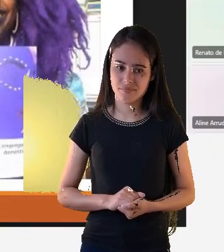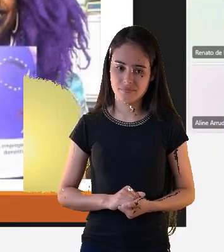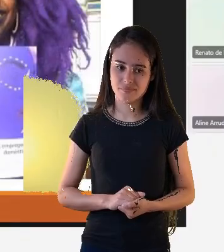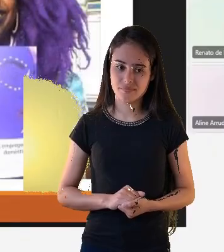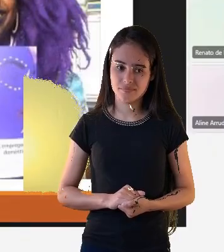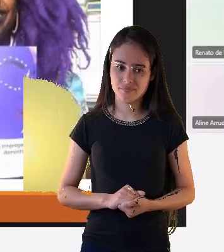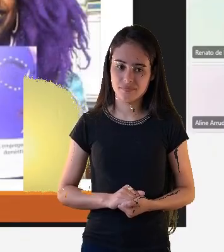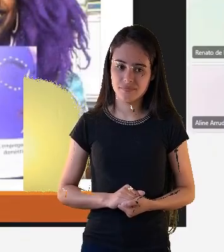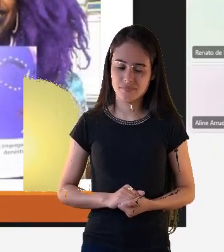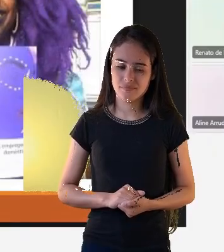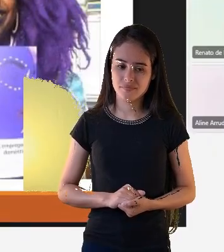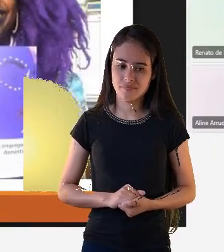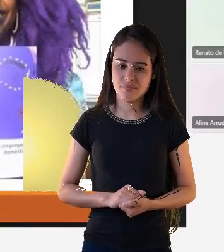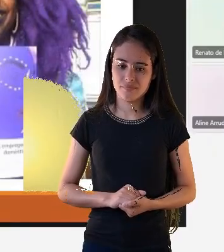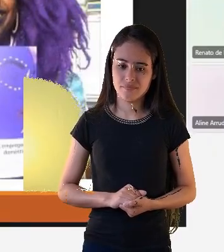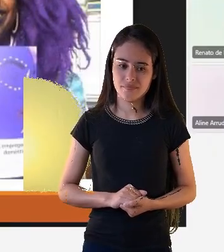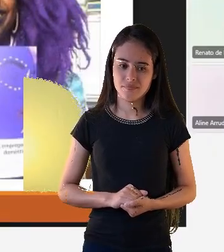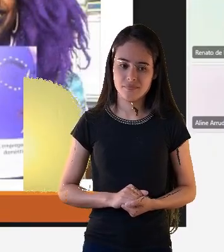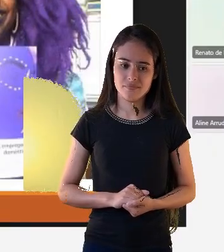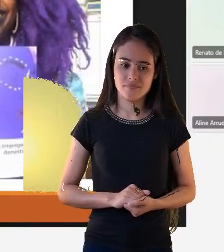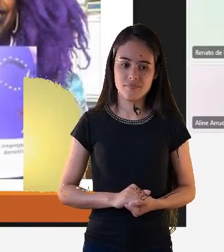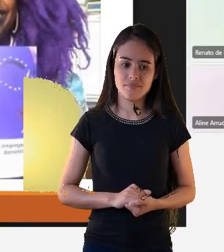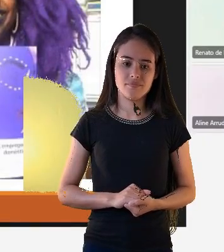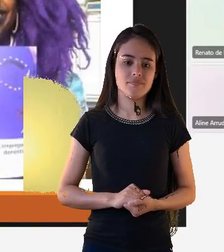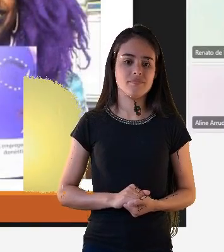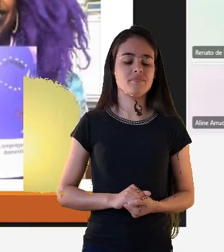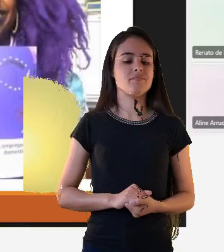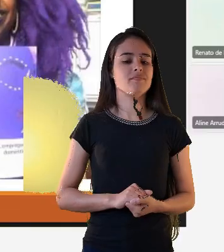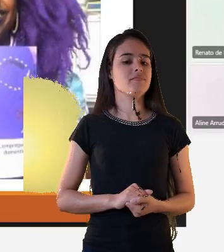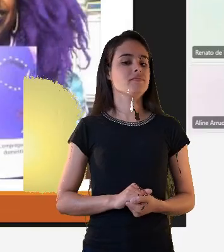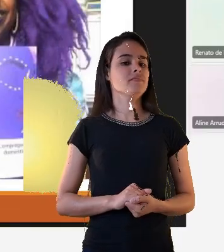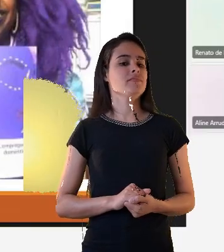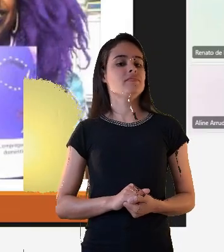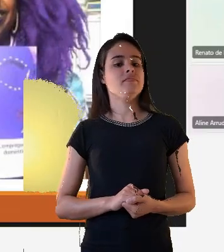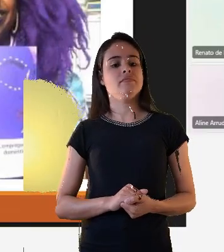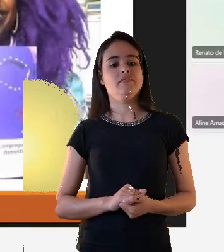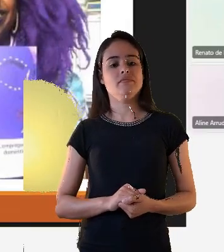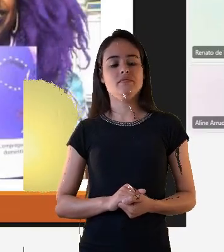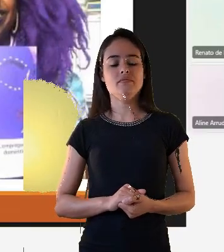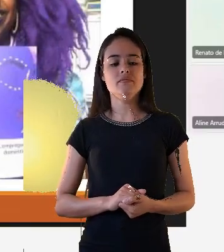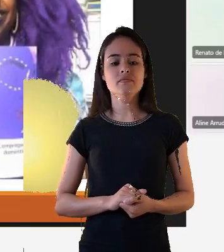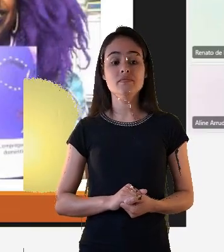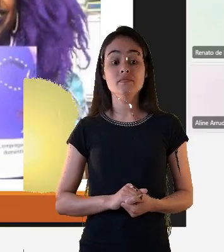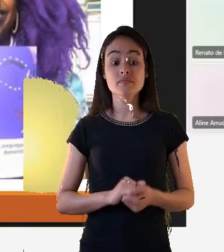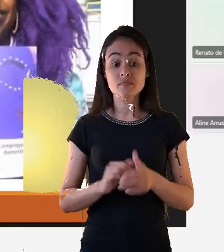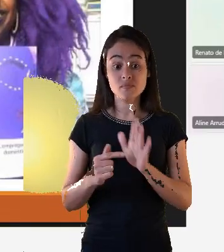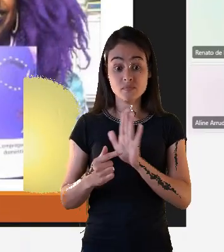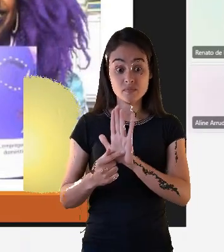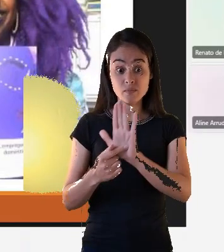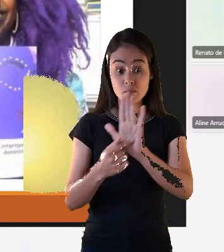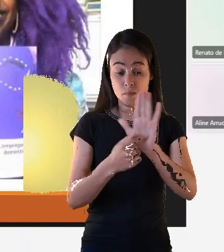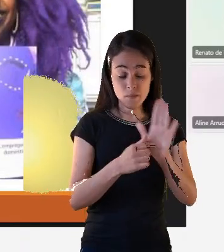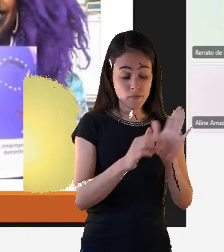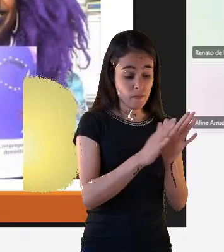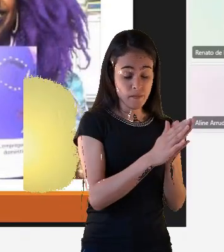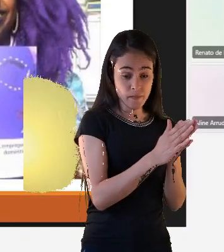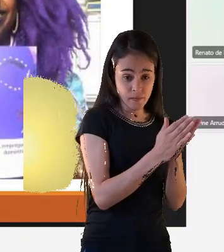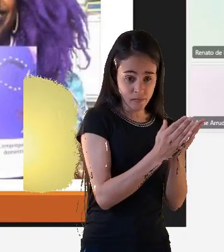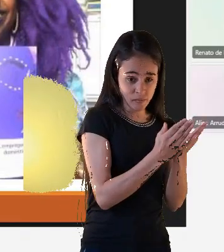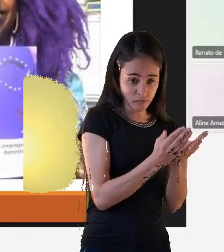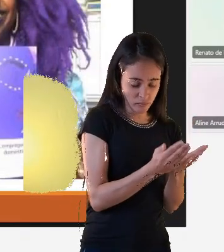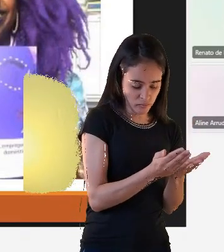esse livro, Eu, Empregada, né, doméstica, contando da sua vivência e contando